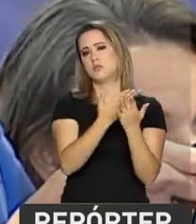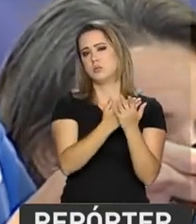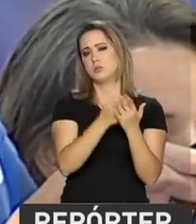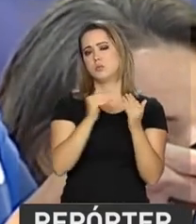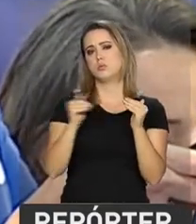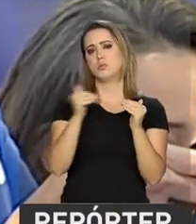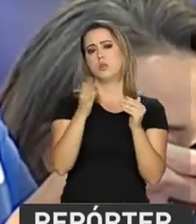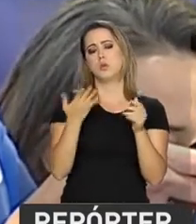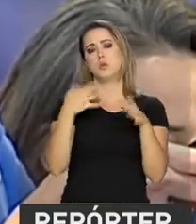inclusão social